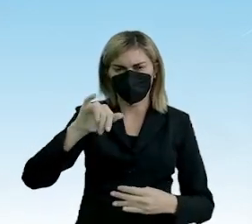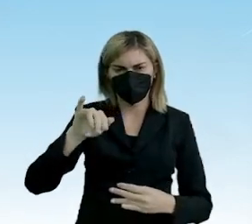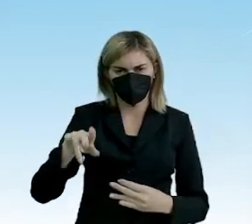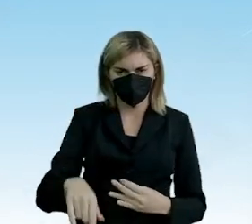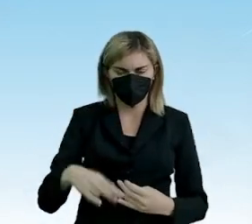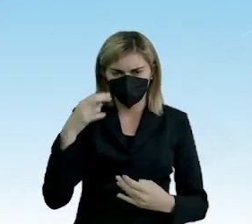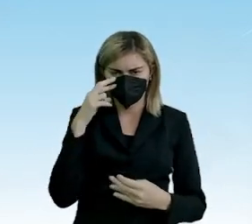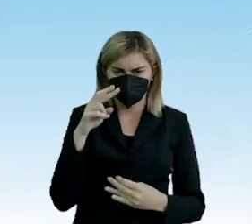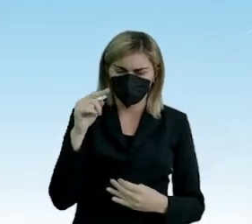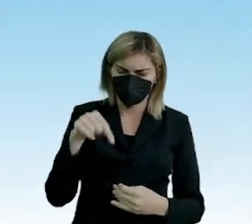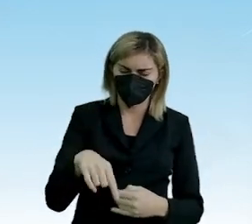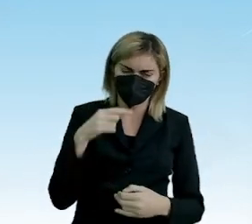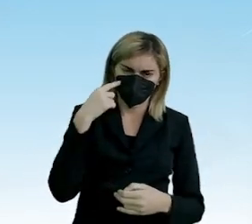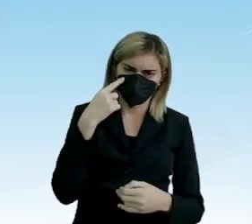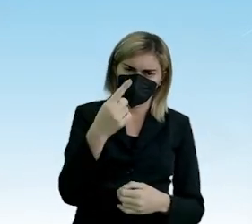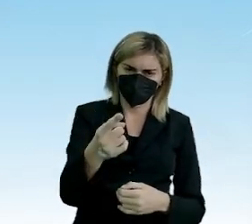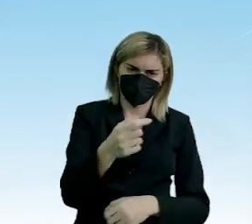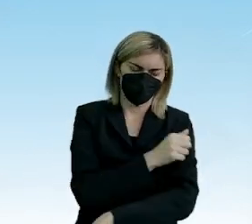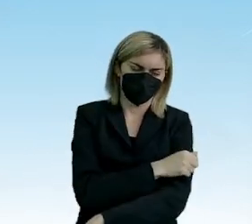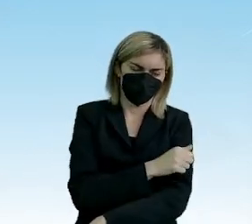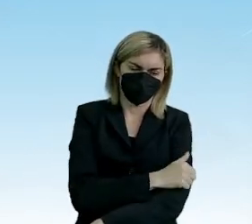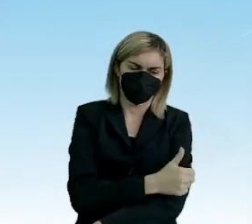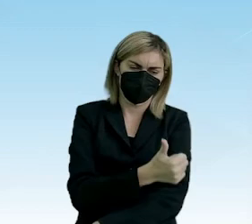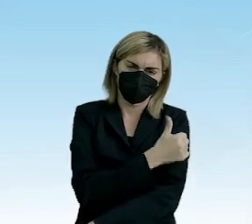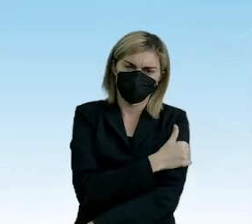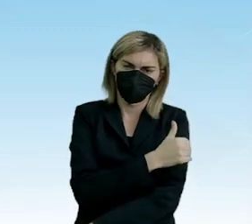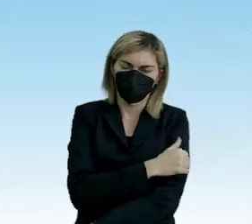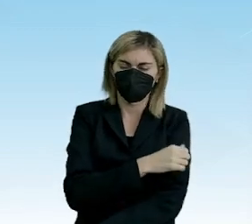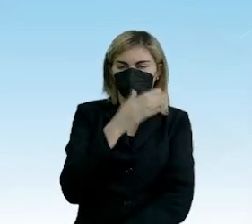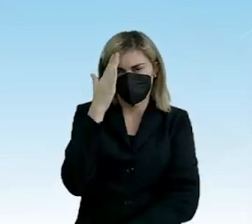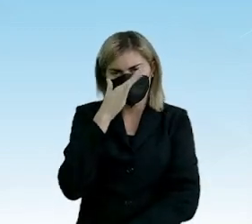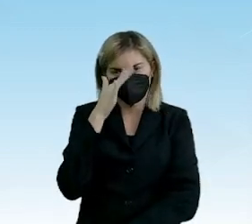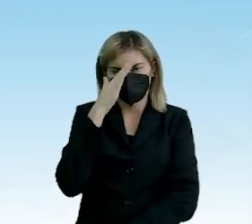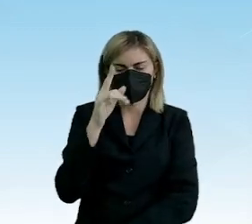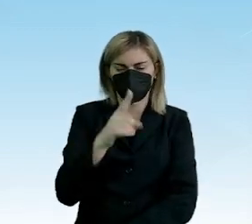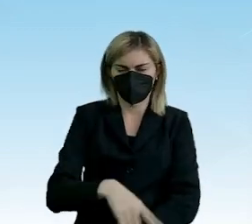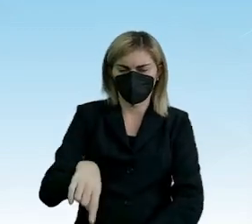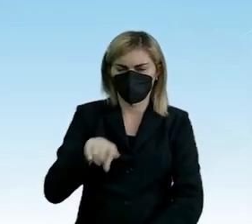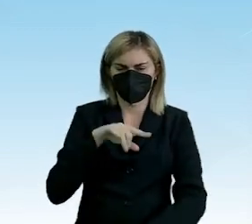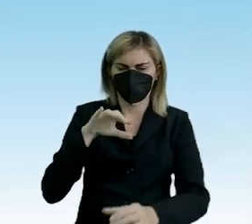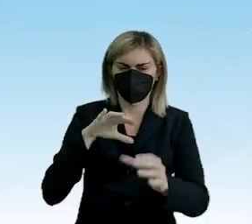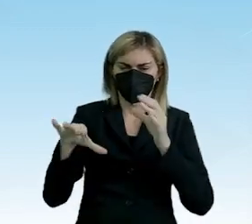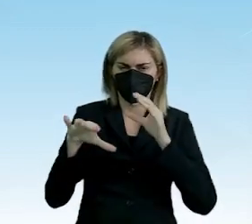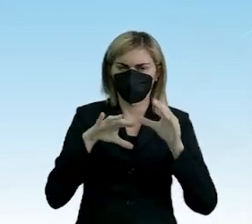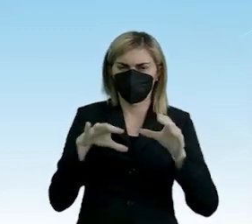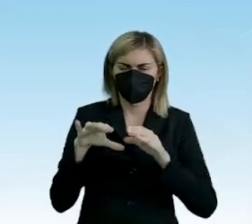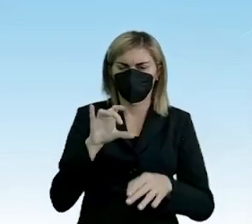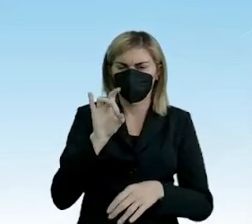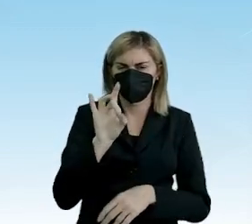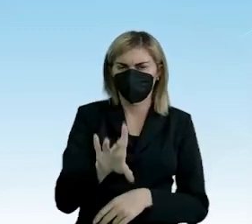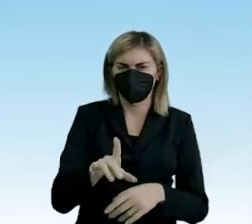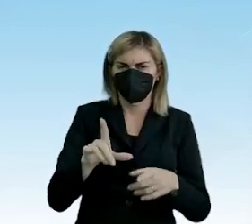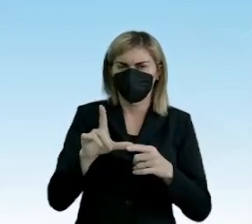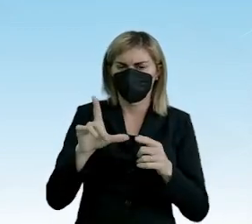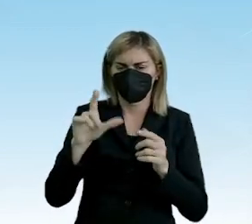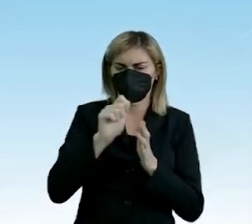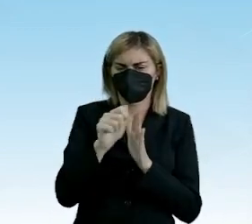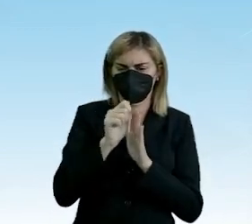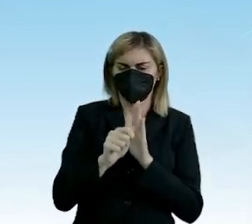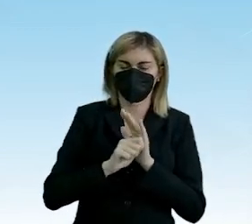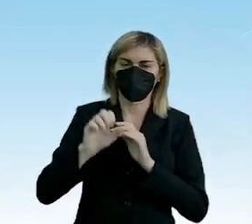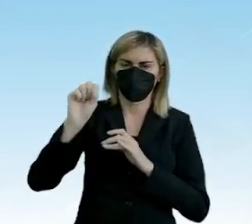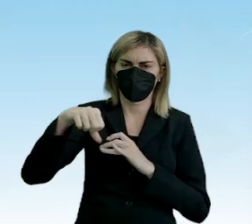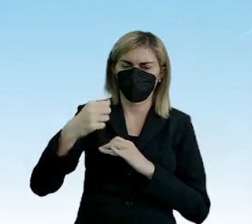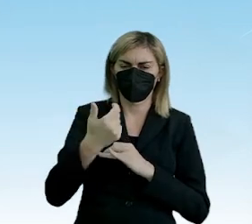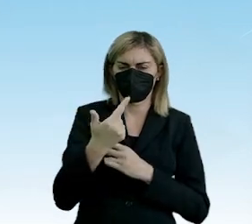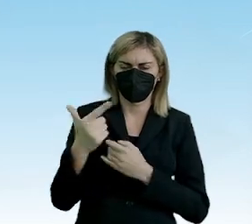ver você, estudante do sexto ano, entender que nós nos comunicamos não apenas pela letra escrita, e sim